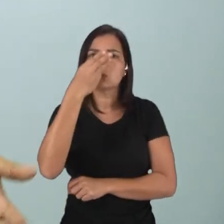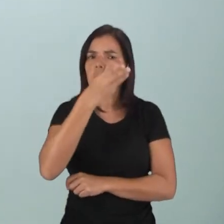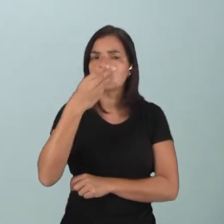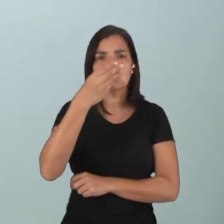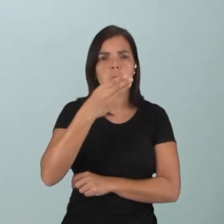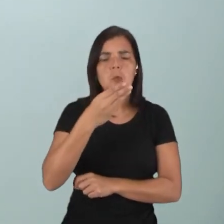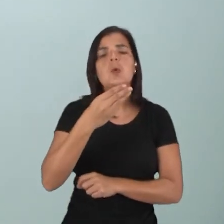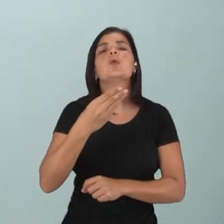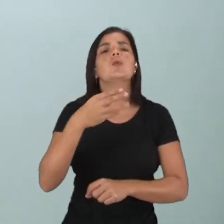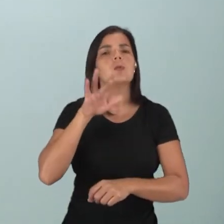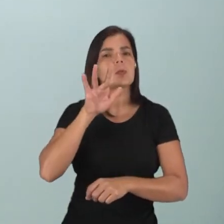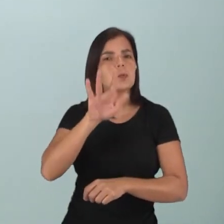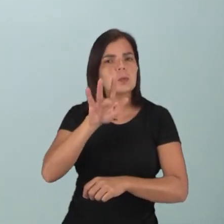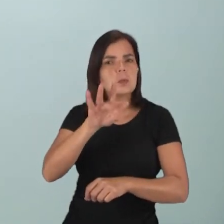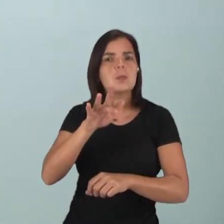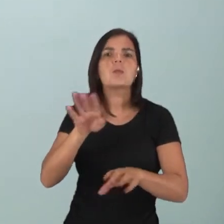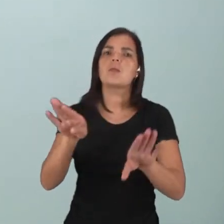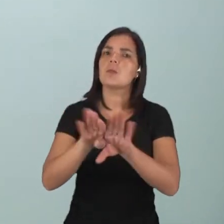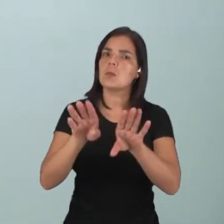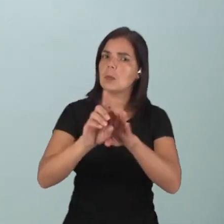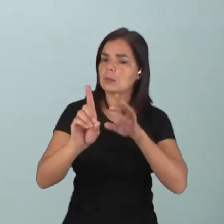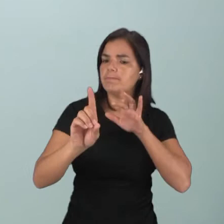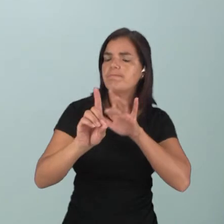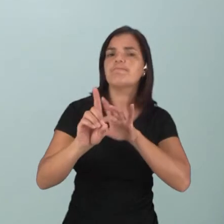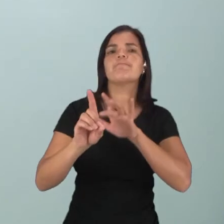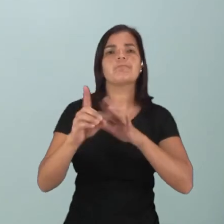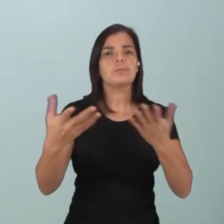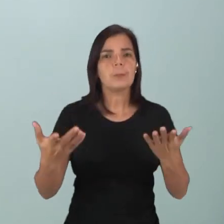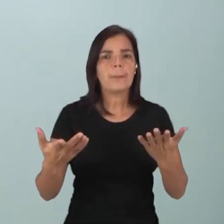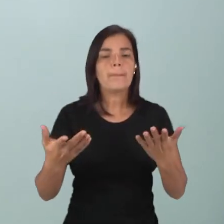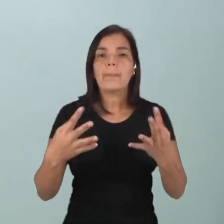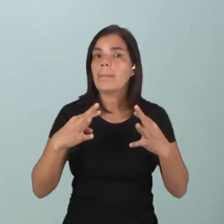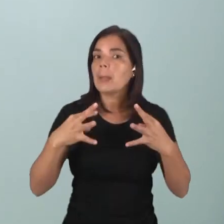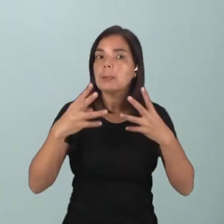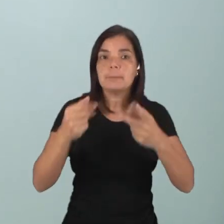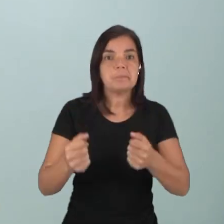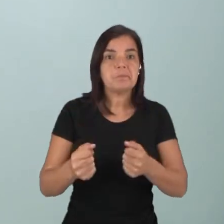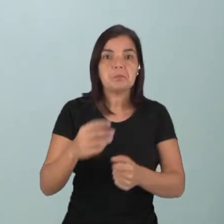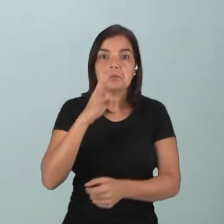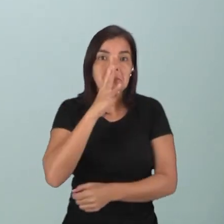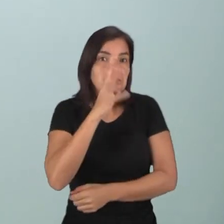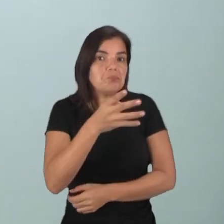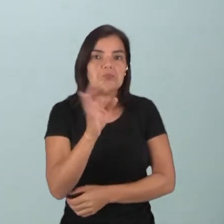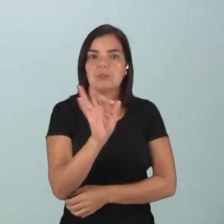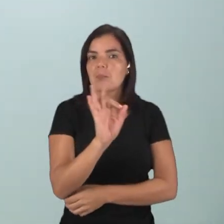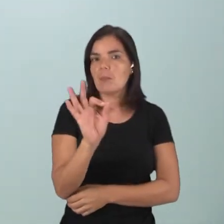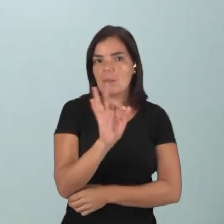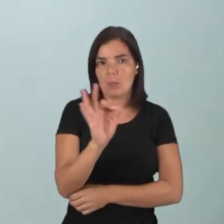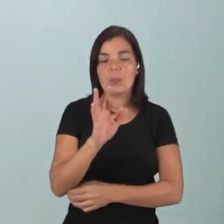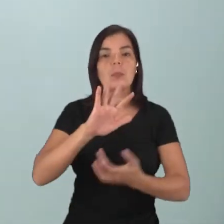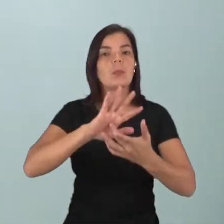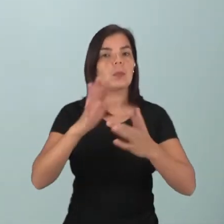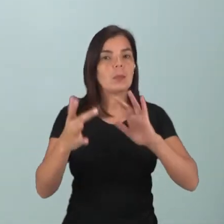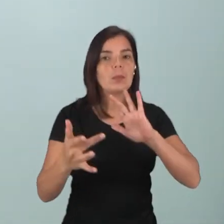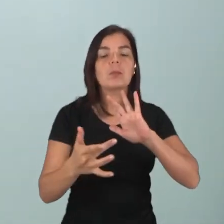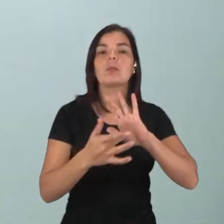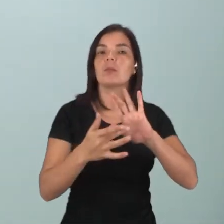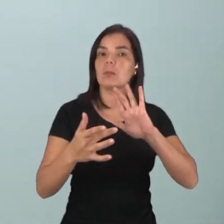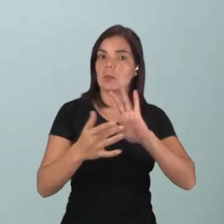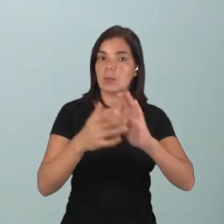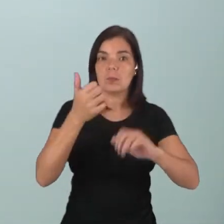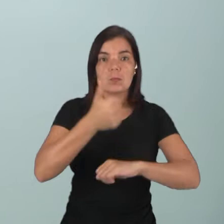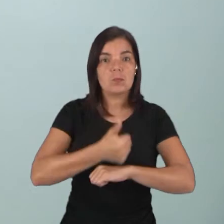nele durante o dia, né? E ele literalmente não julga aquela mulher. Então Jesus